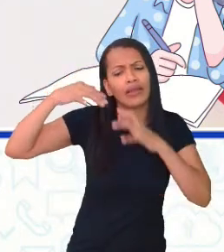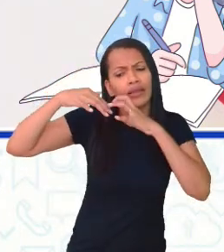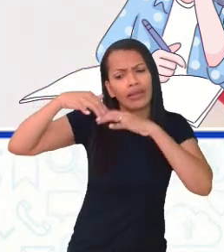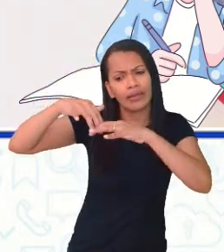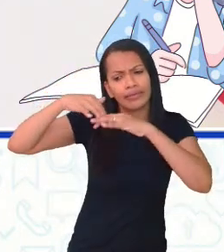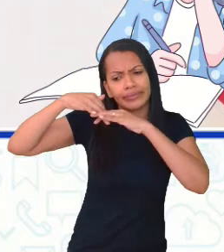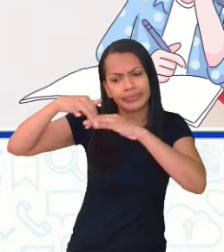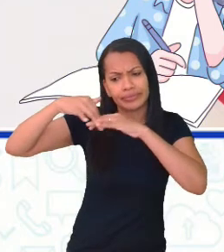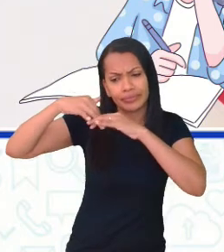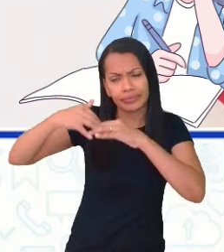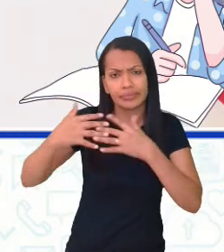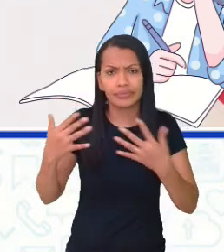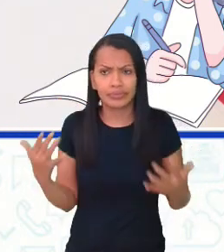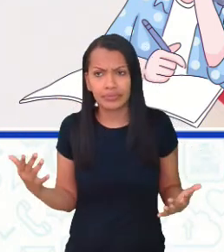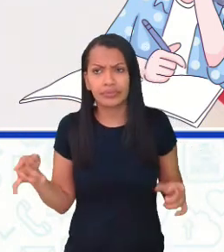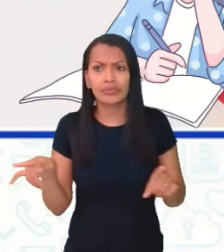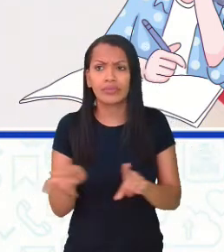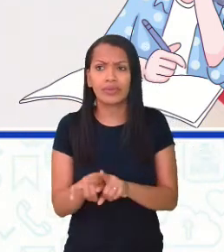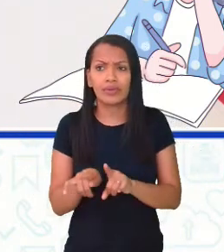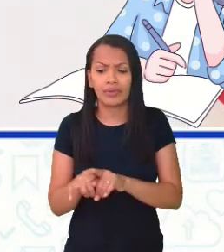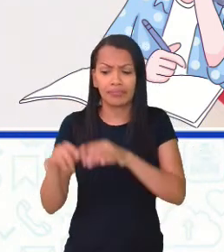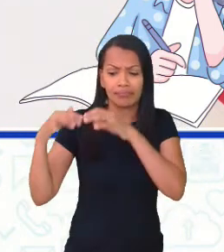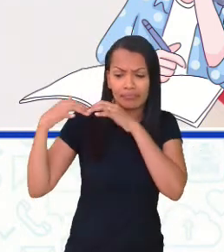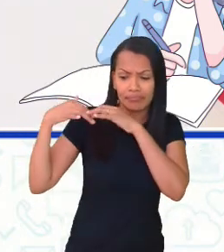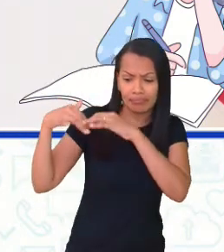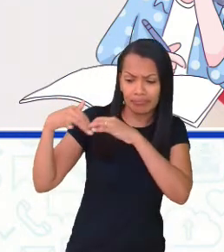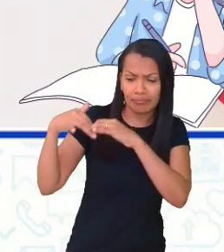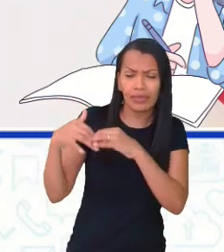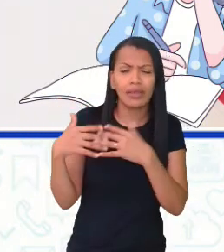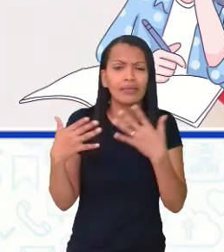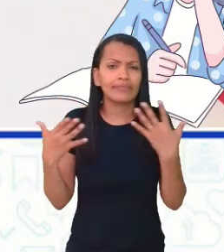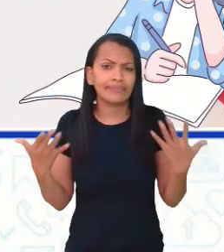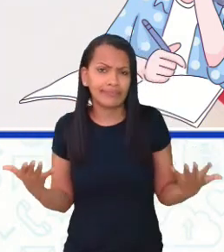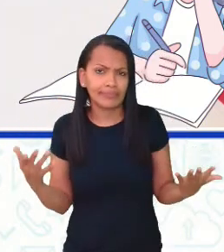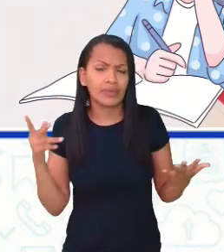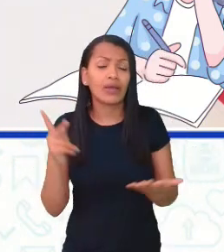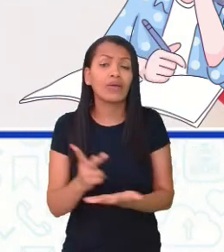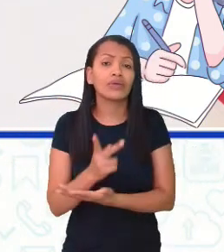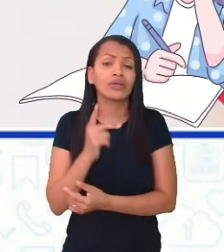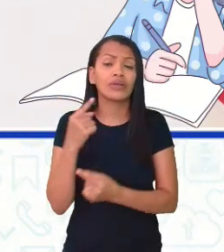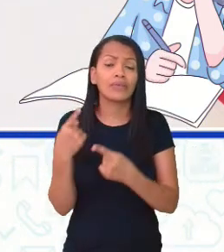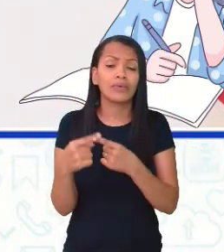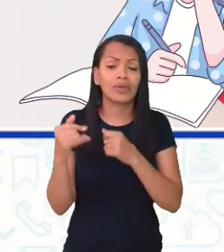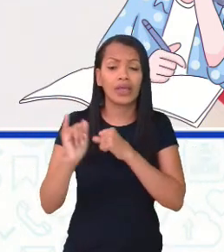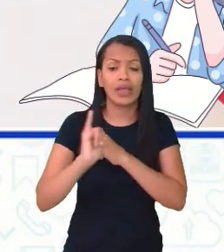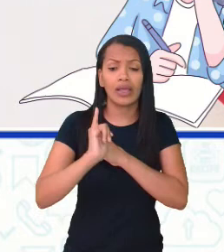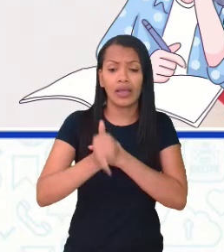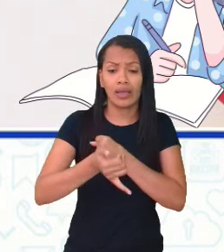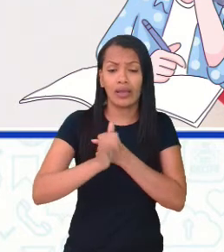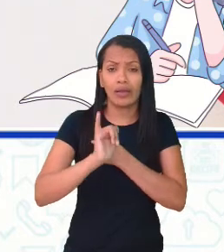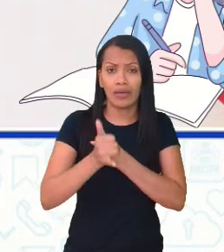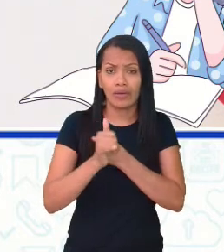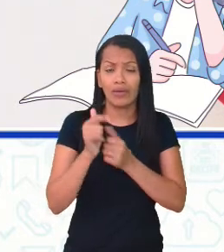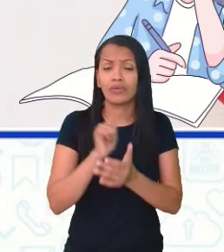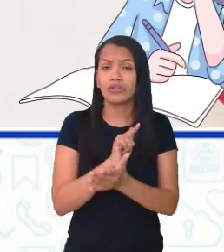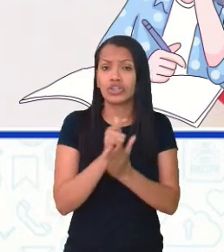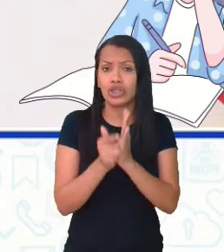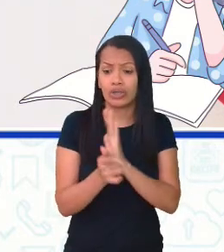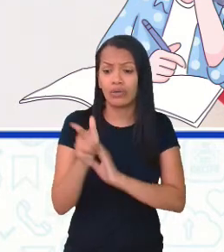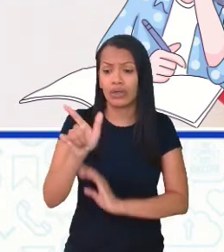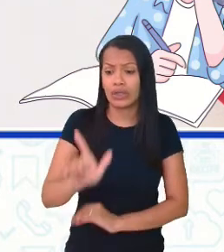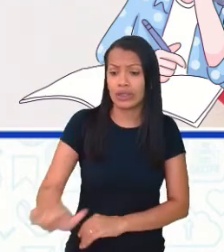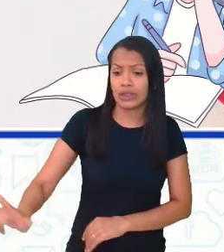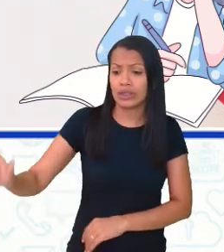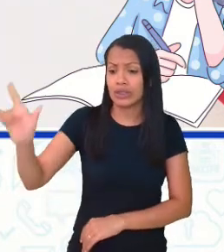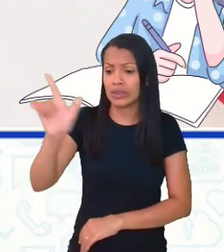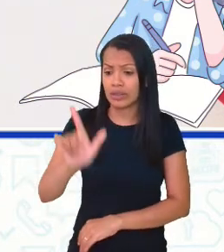peculiar. Ou reflexivas predominantes. Nesse caso, a crônica pode ser definida como um gênero literário,